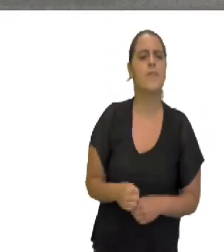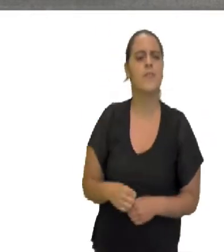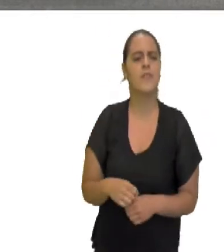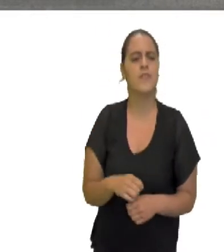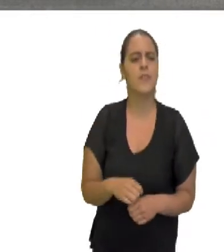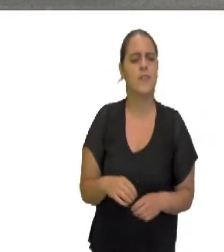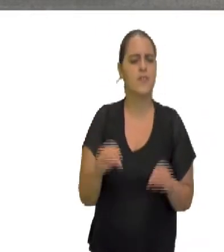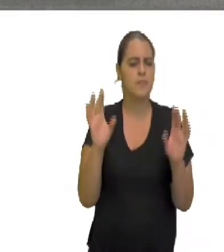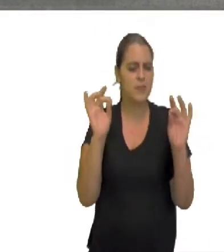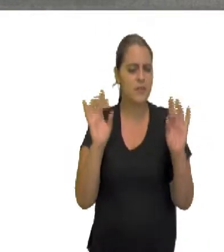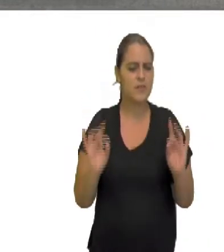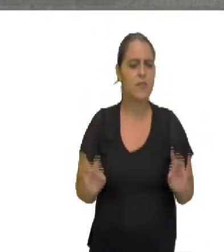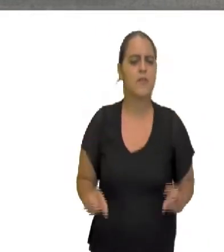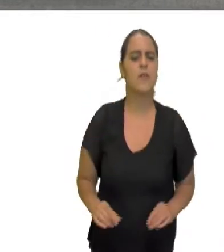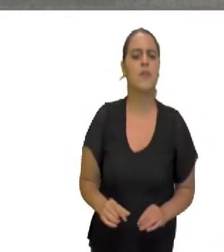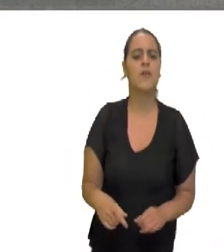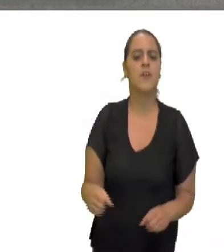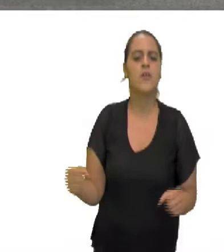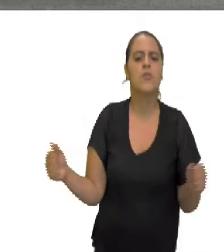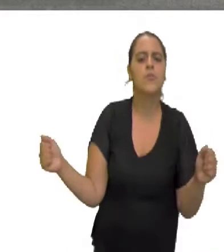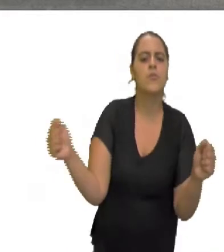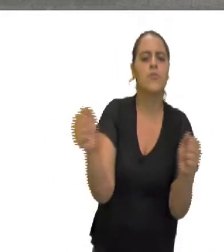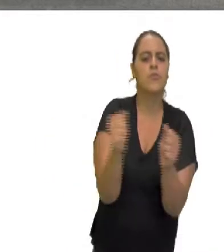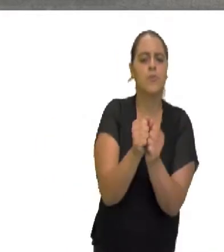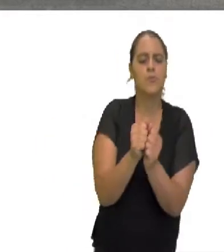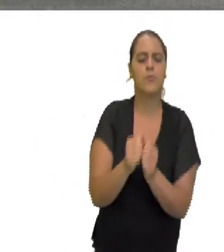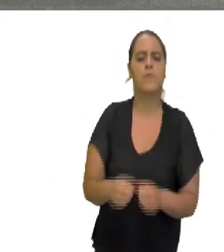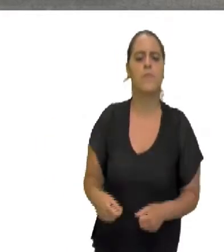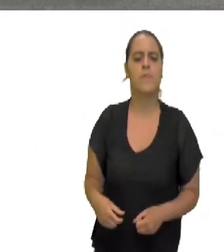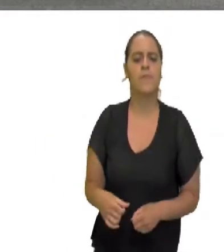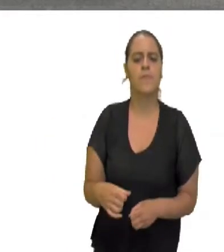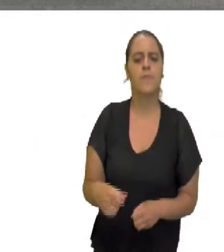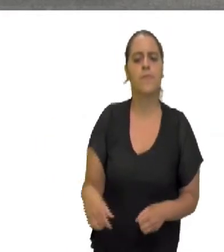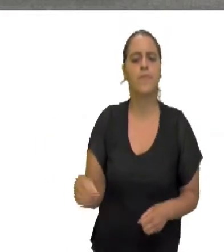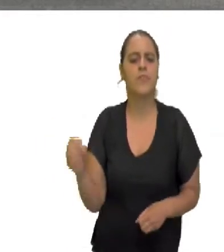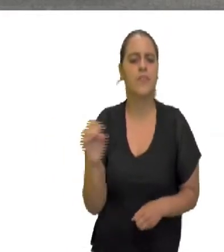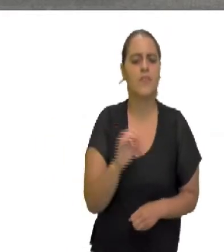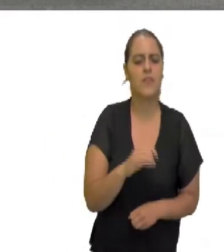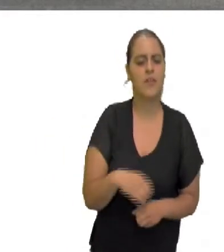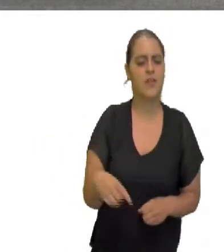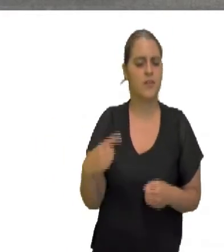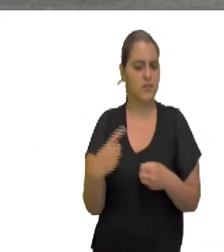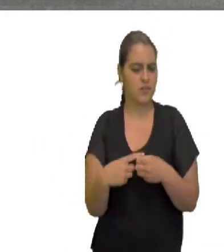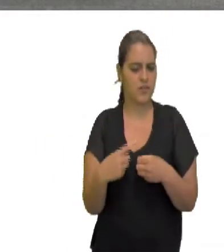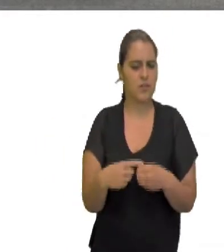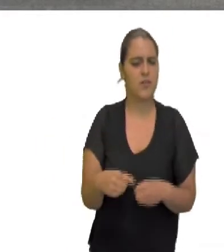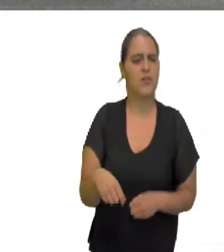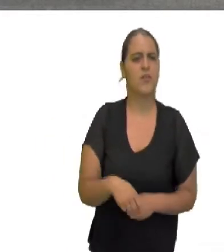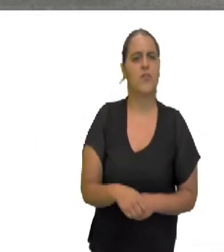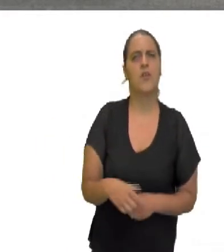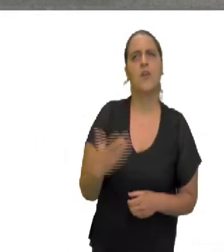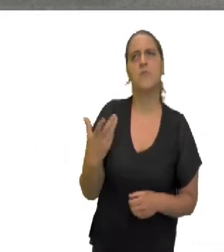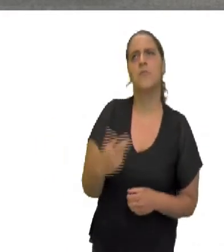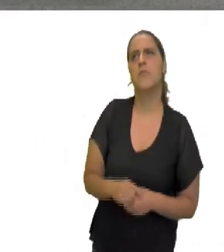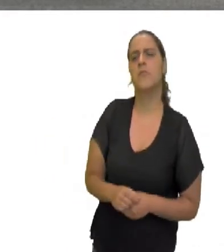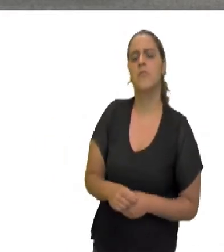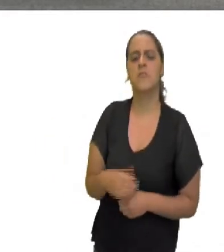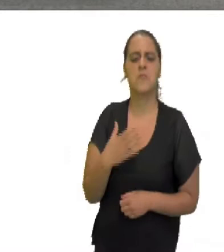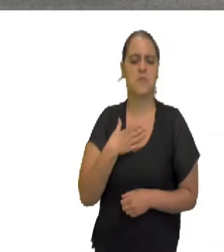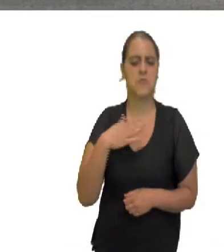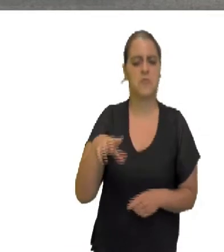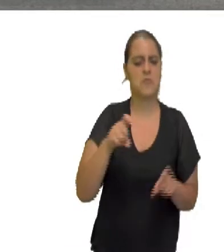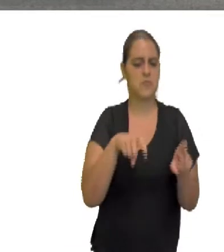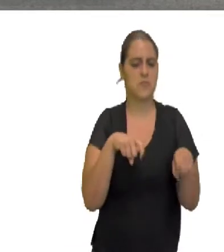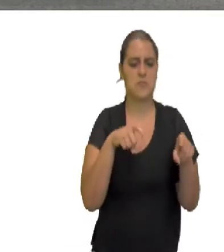principalmente que um depende do outro. Que nós não estamos aqui na cidade pensando assim, eu não gosto